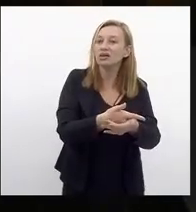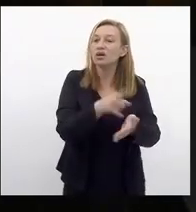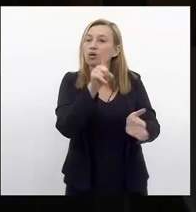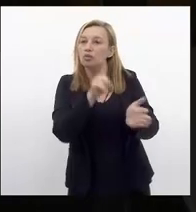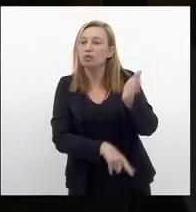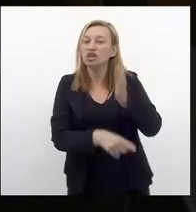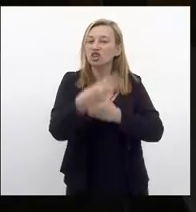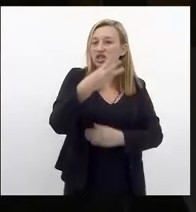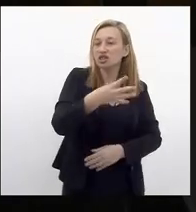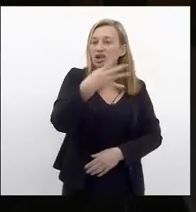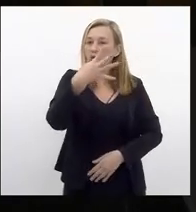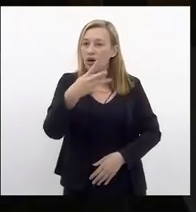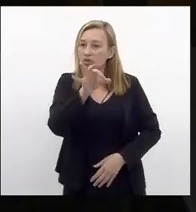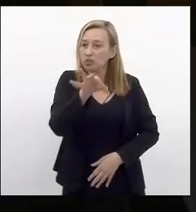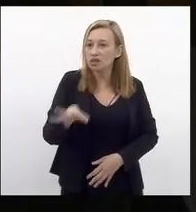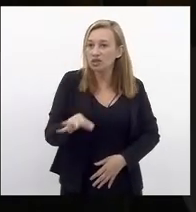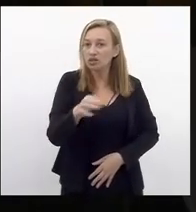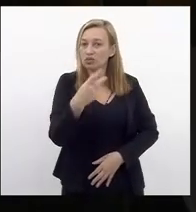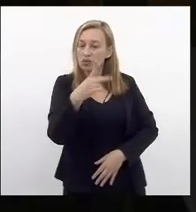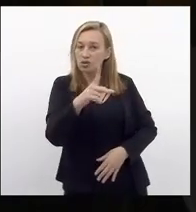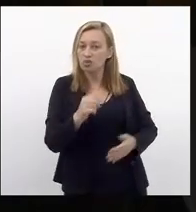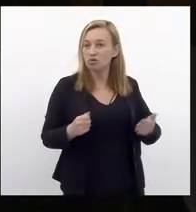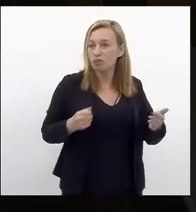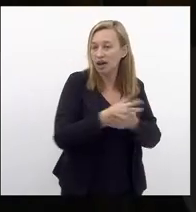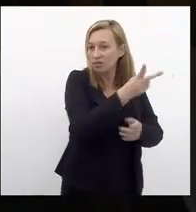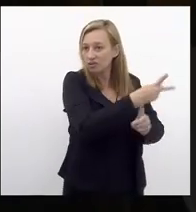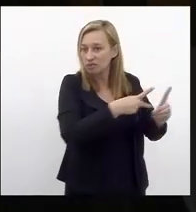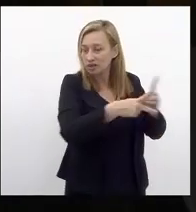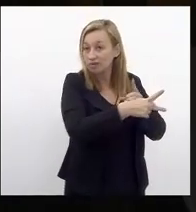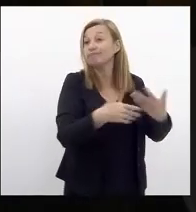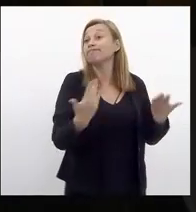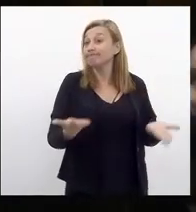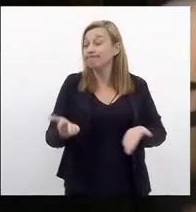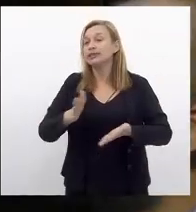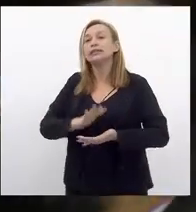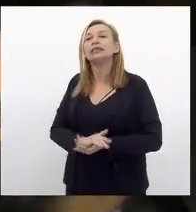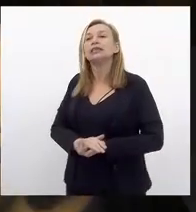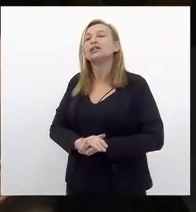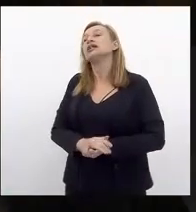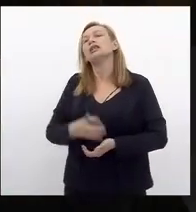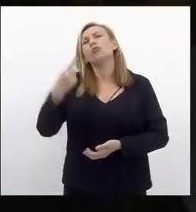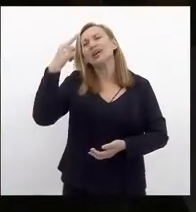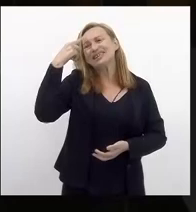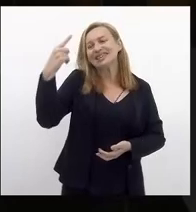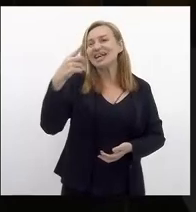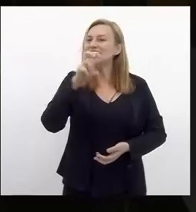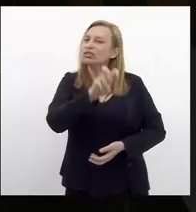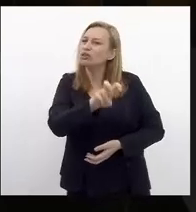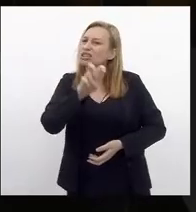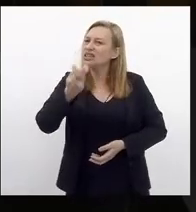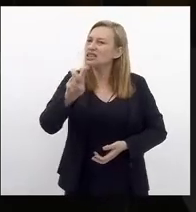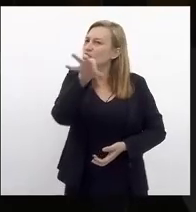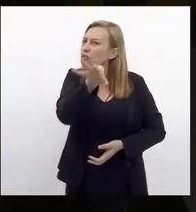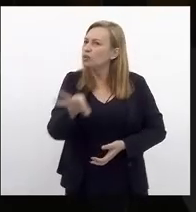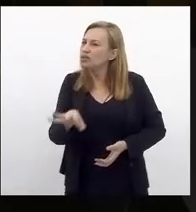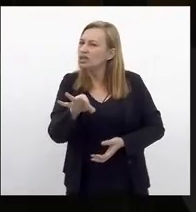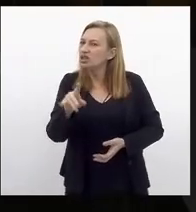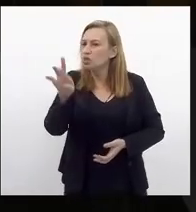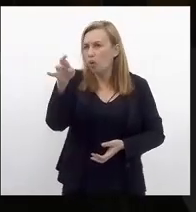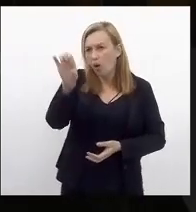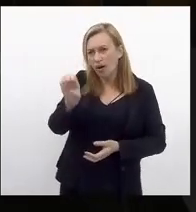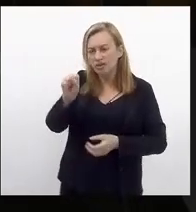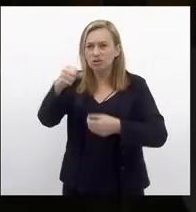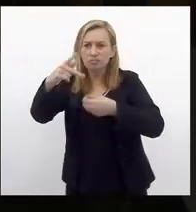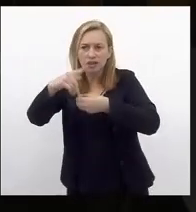menos de 34 por cento de suas contribuições para se ter ideia 55 porcento dos